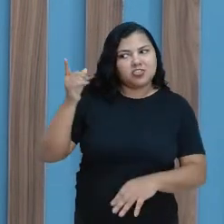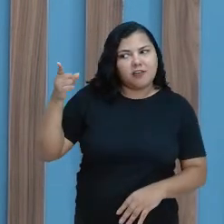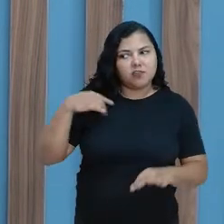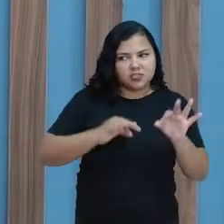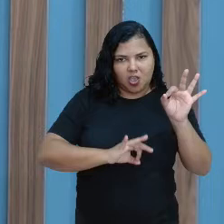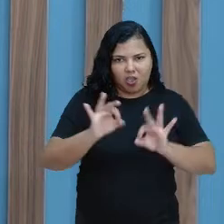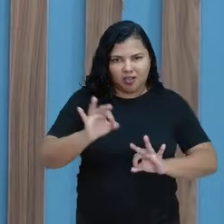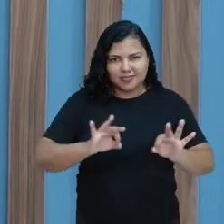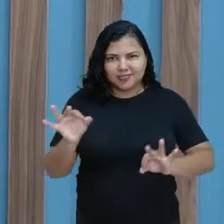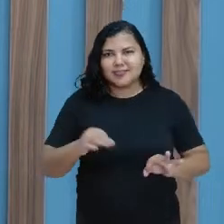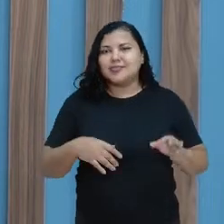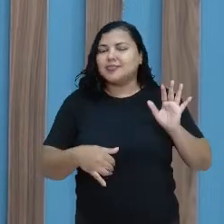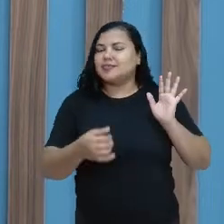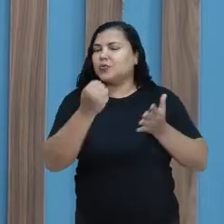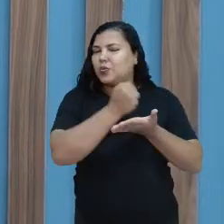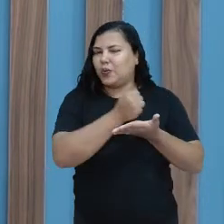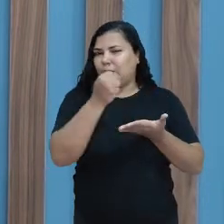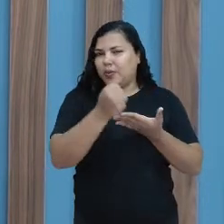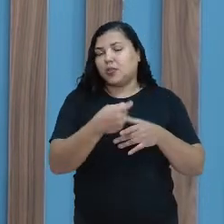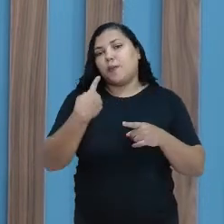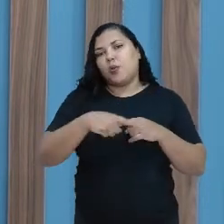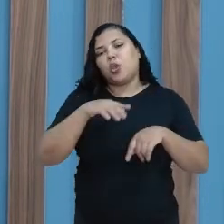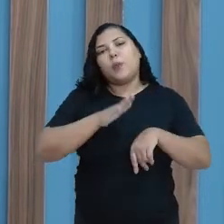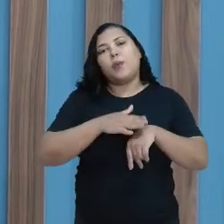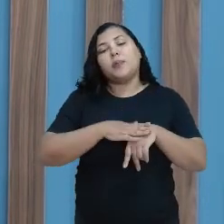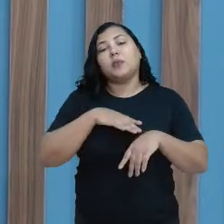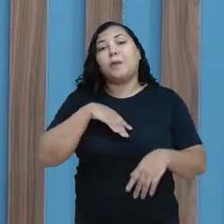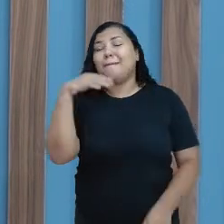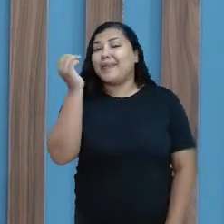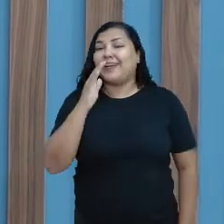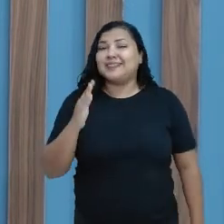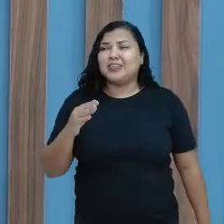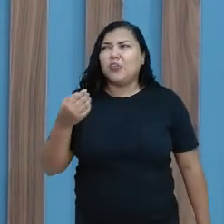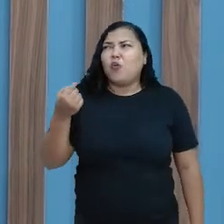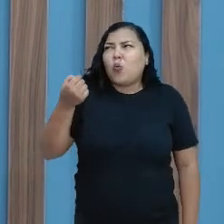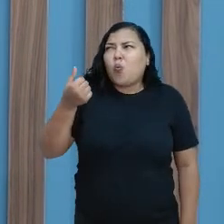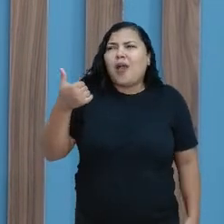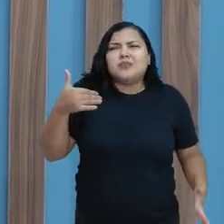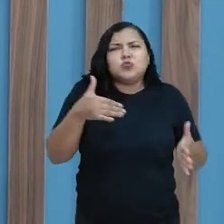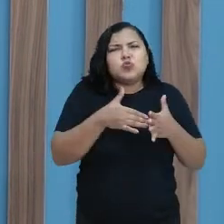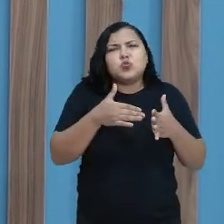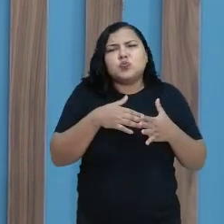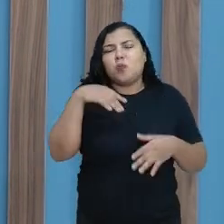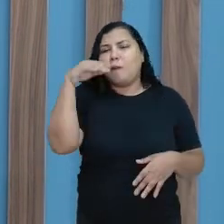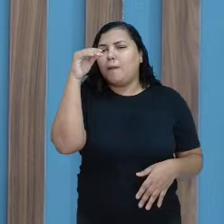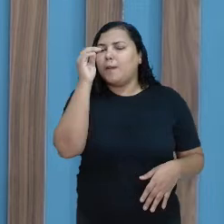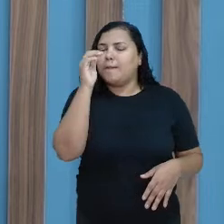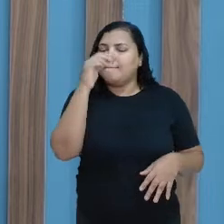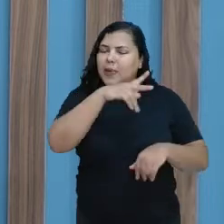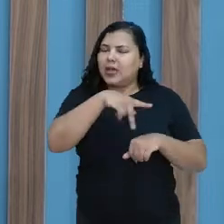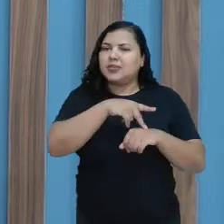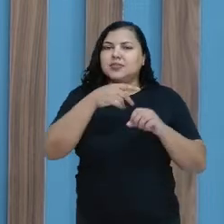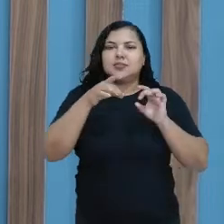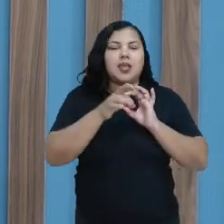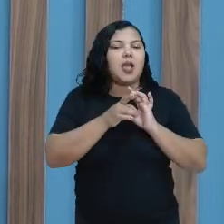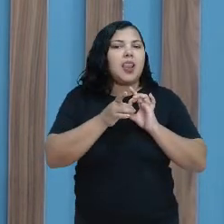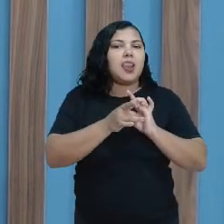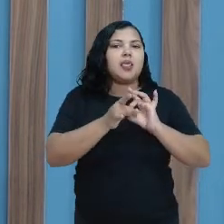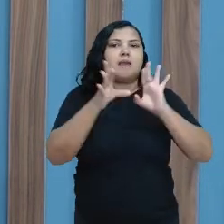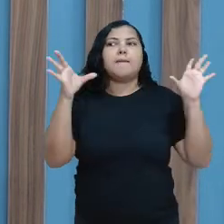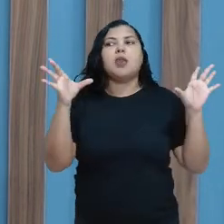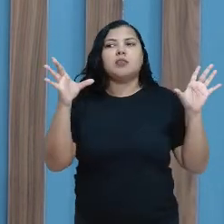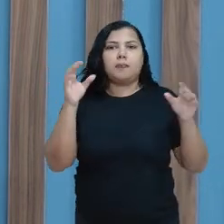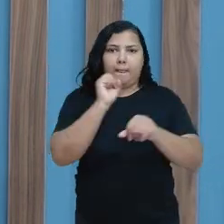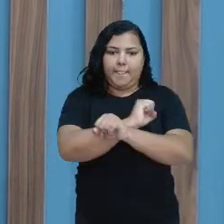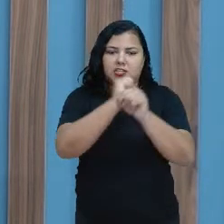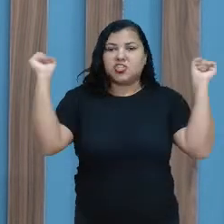pouco a situação, porque a época já era propícia. O Brasil foi um dos últimos países a abolir a escravidão no continente americano, né? Na